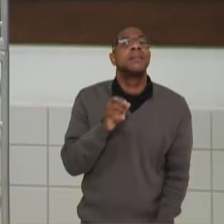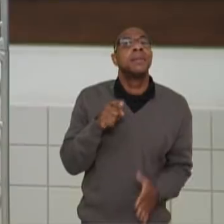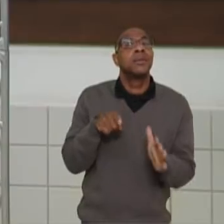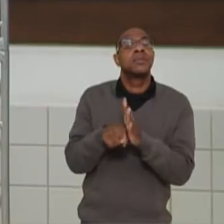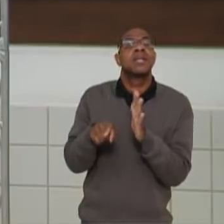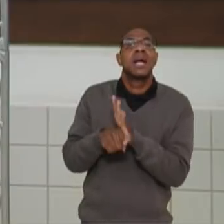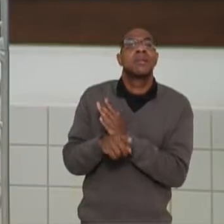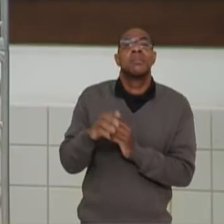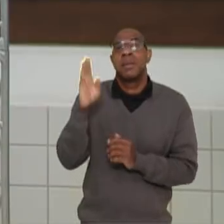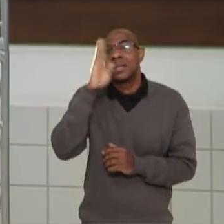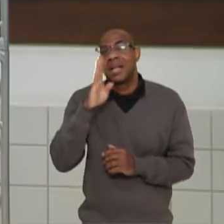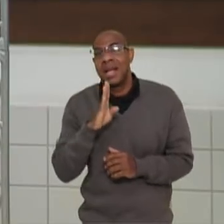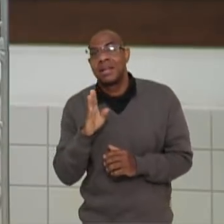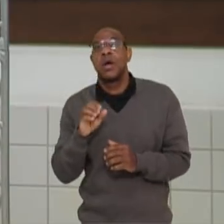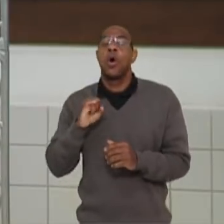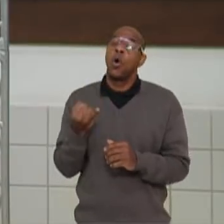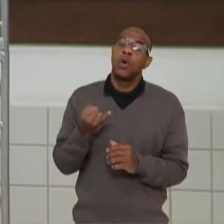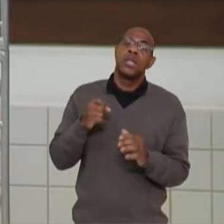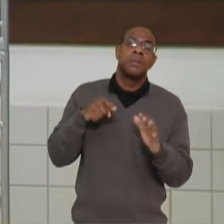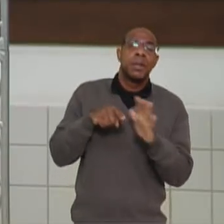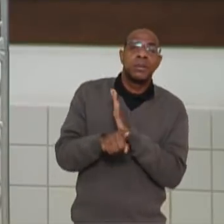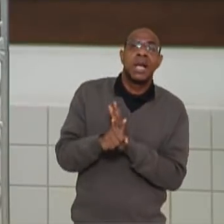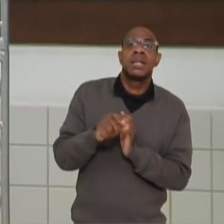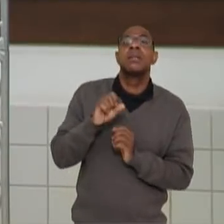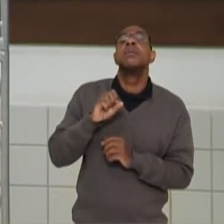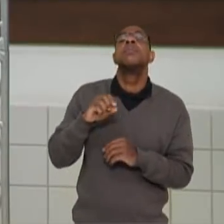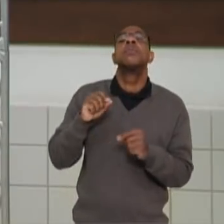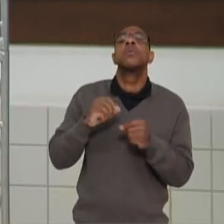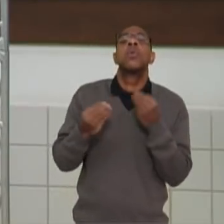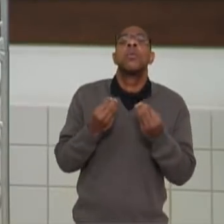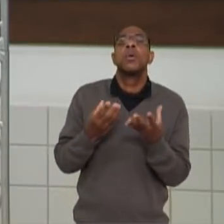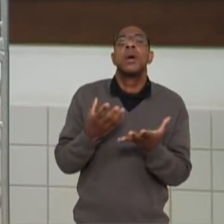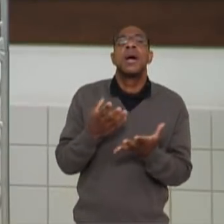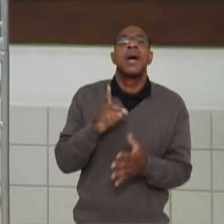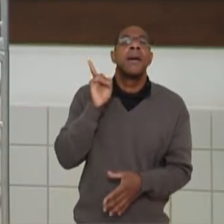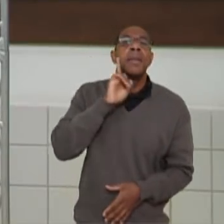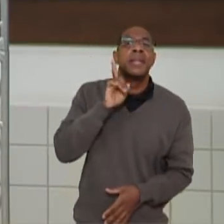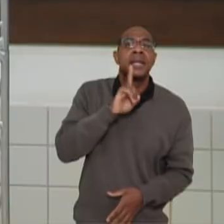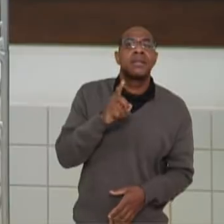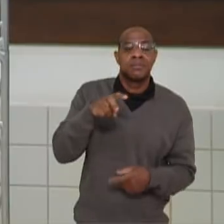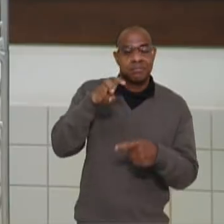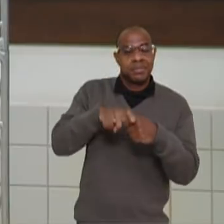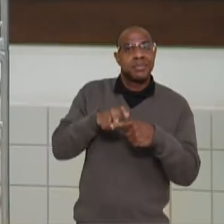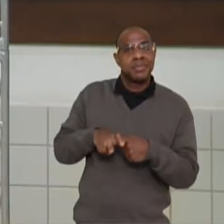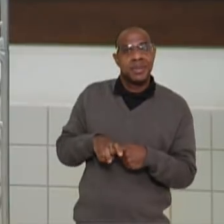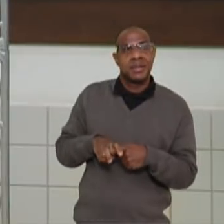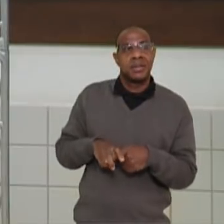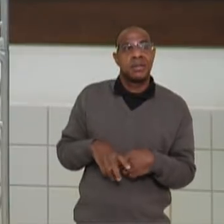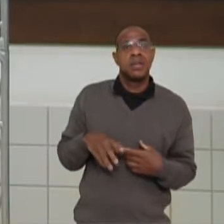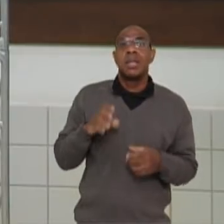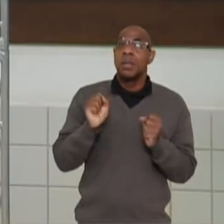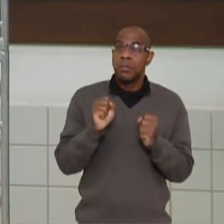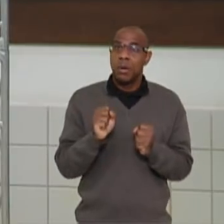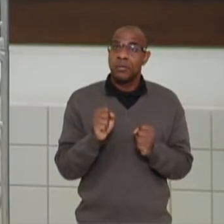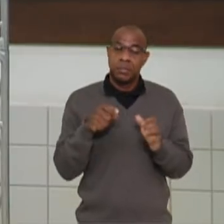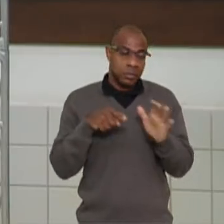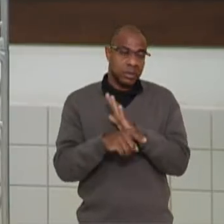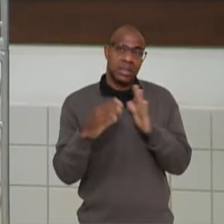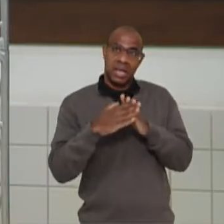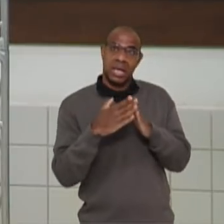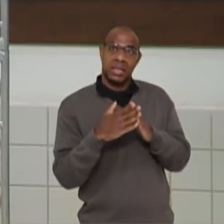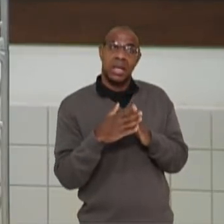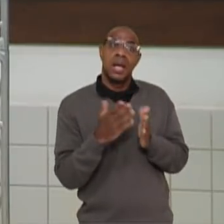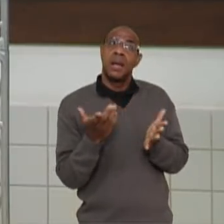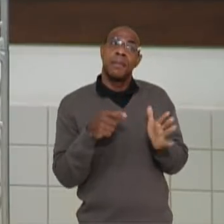americanos, o resultado já ia ser diferente. Uma coisa que você pode fazer aí, na sua casa, é calcular a probabilidade de cada um.